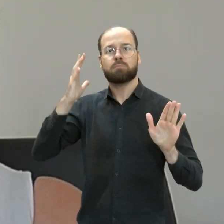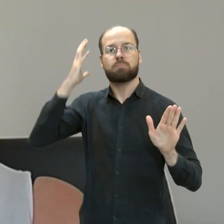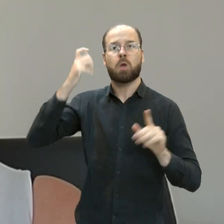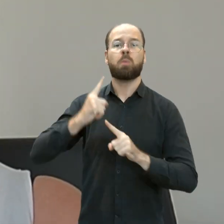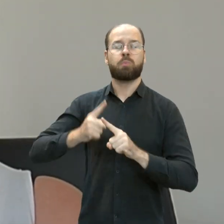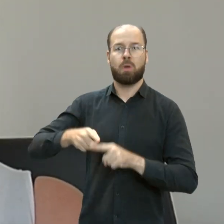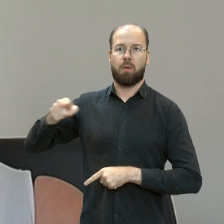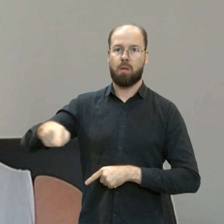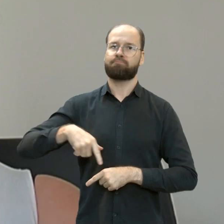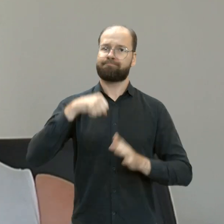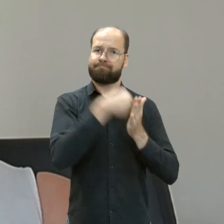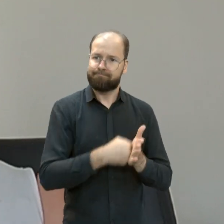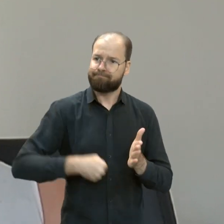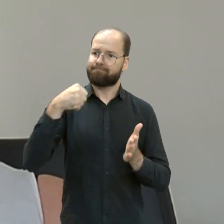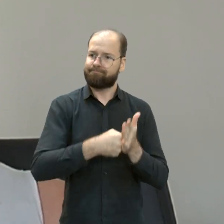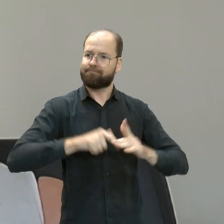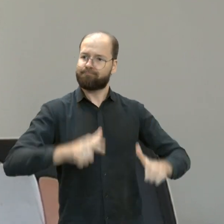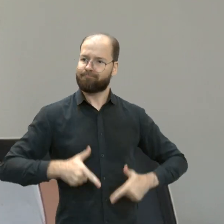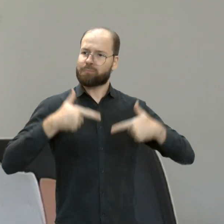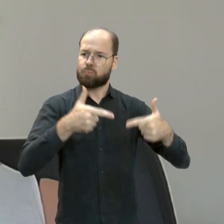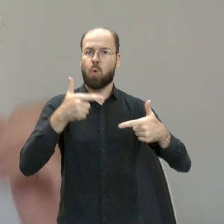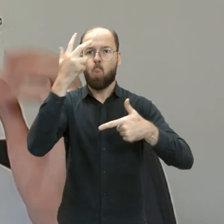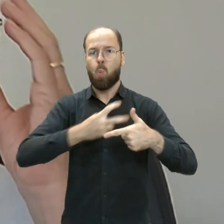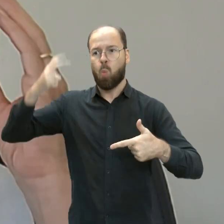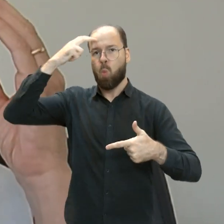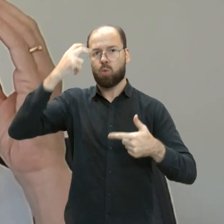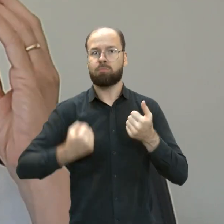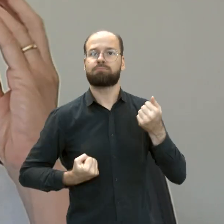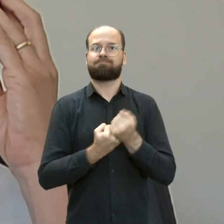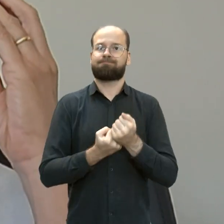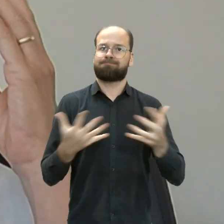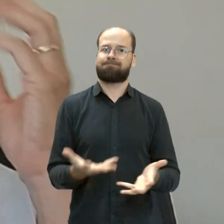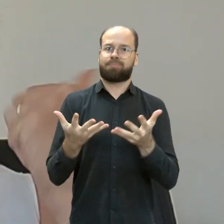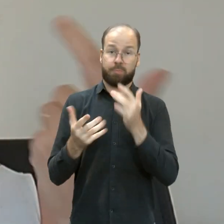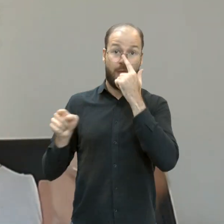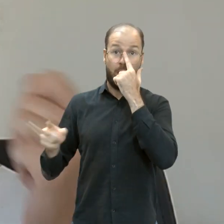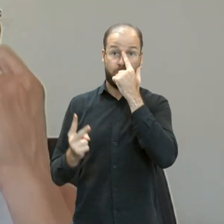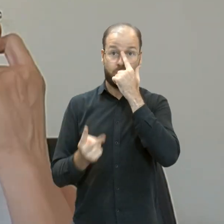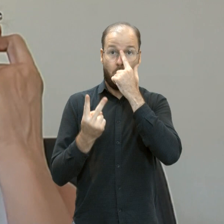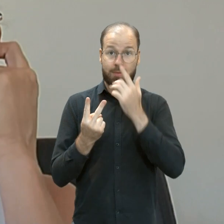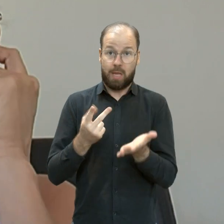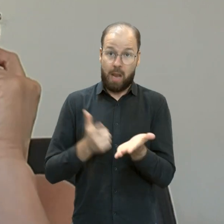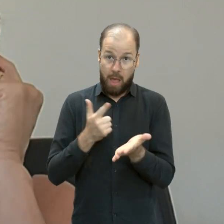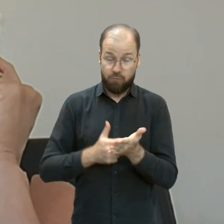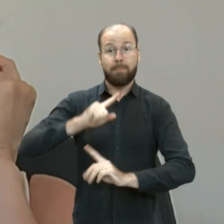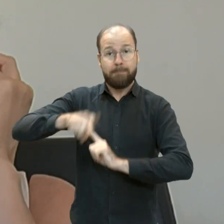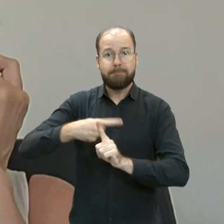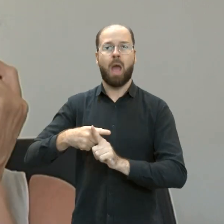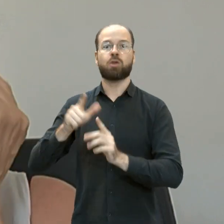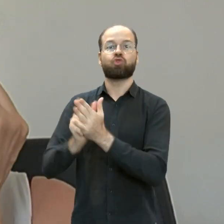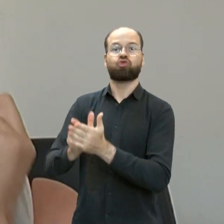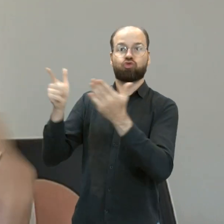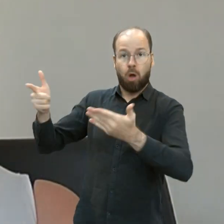início do século passado, né? Então, ela não só publicou esses 2 livros, mas também ela escrevia para